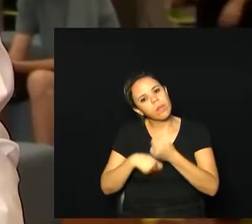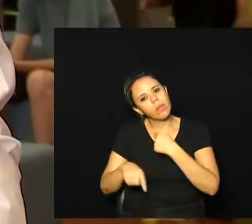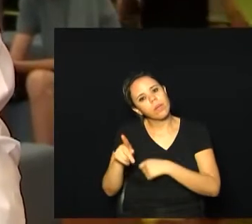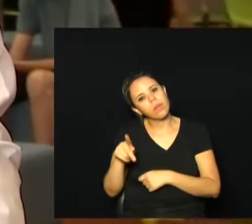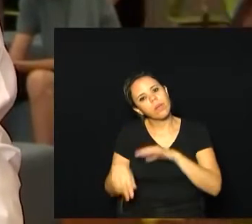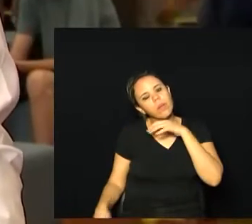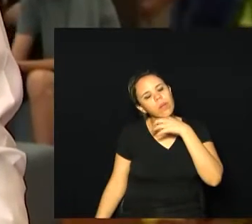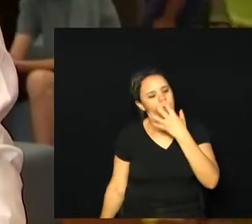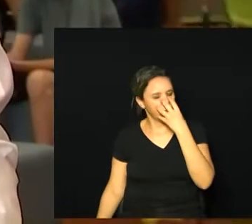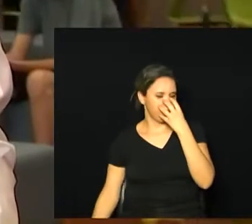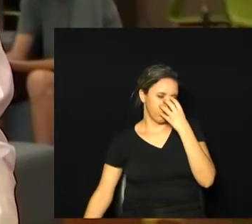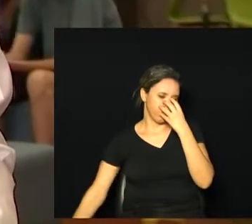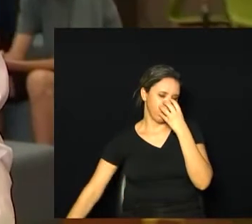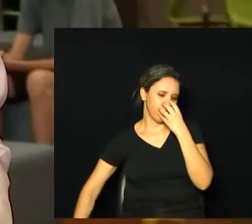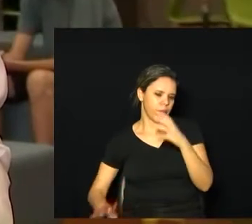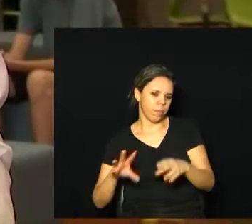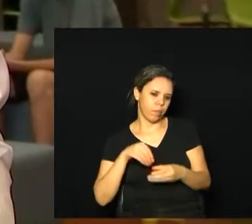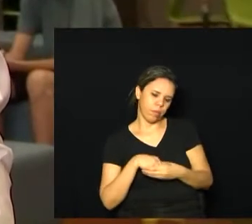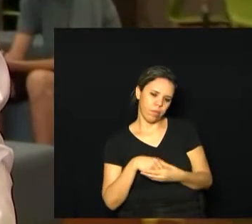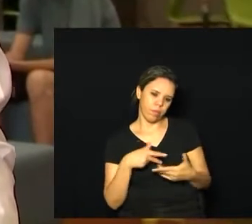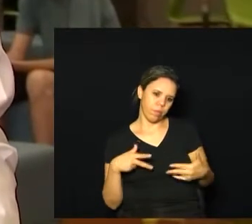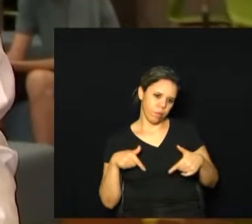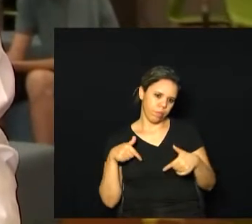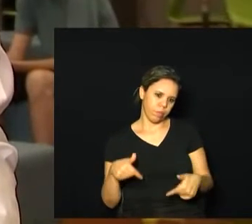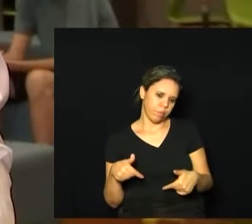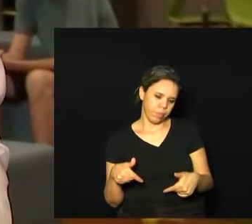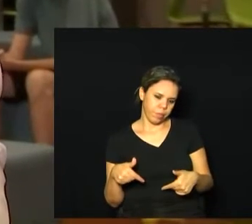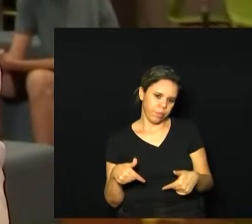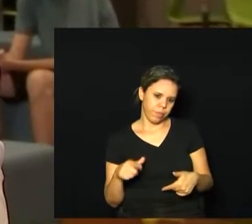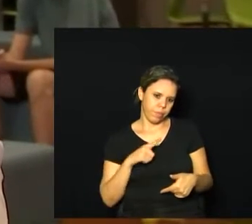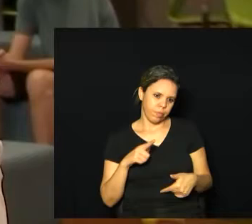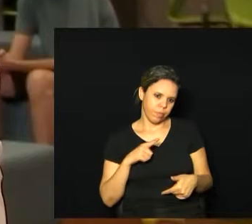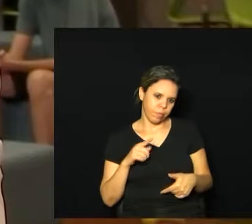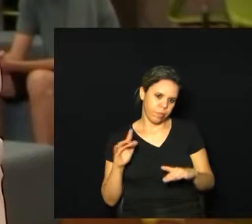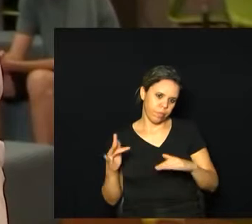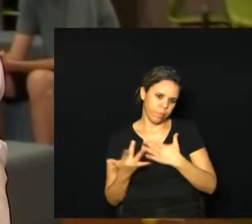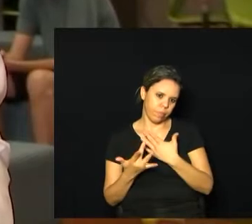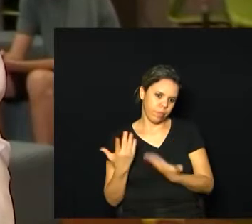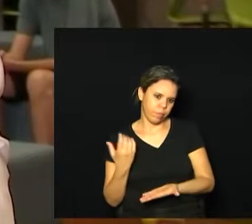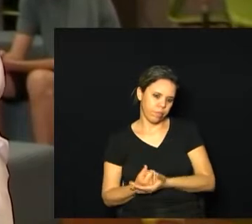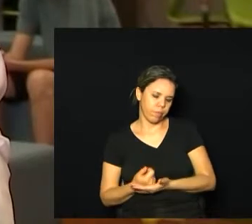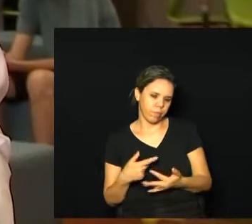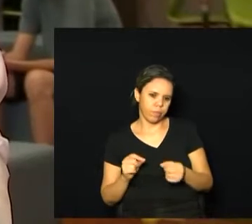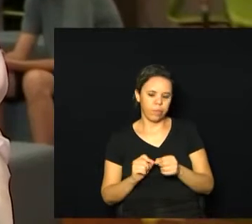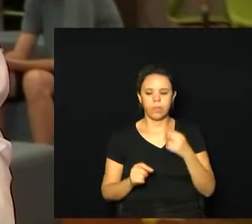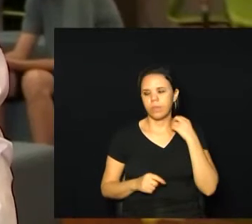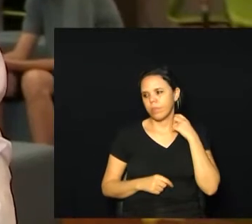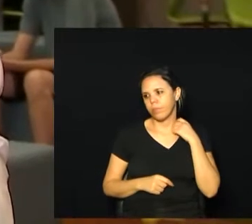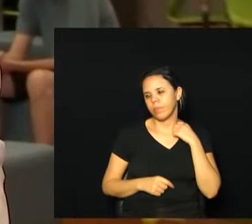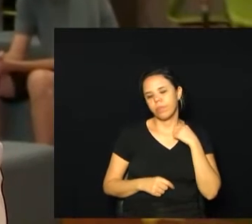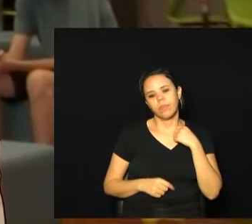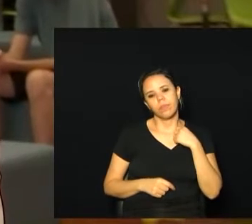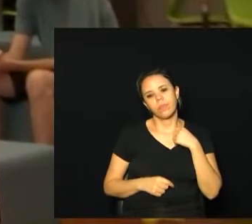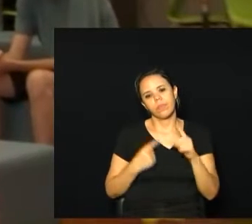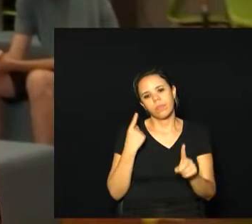pet, em que dentre diversas ações e funções que teriam nessa rede social, uma delas seria a questão